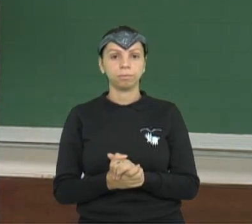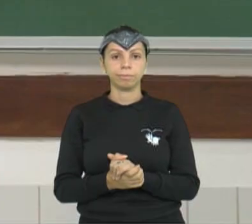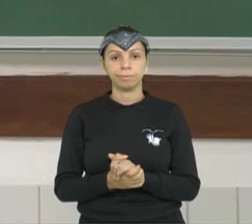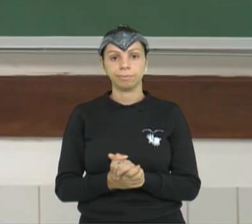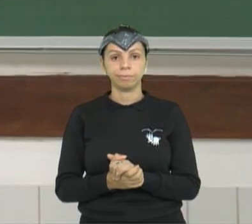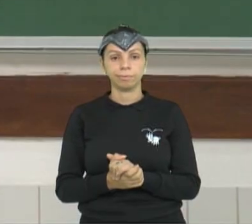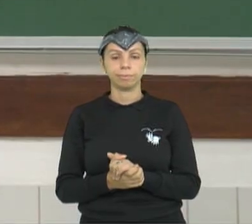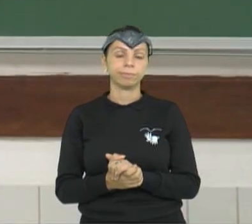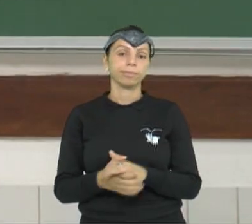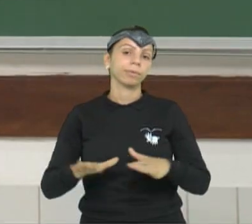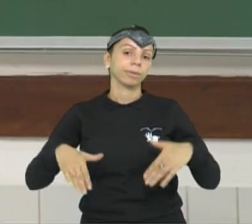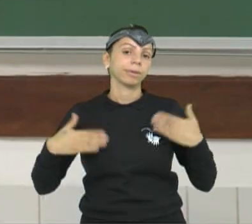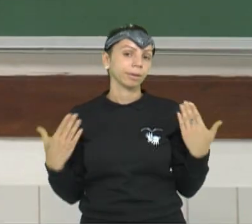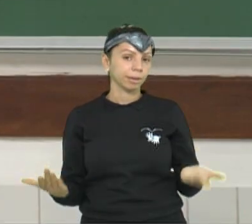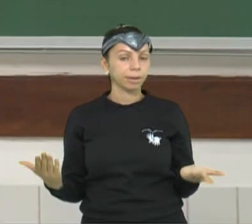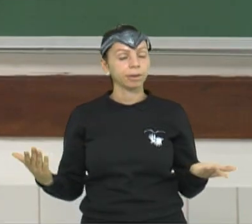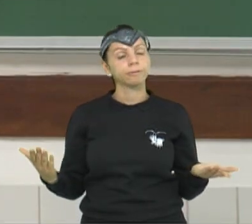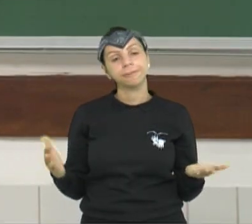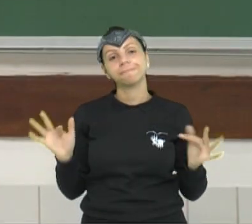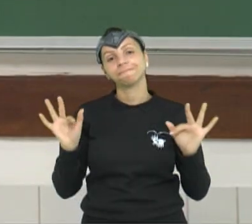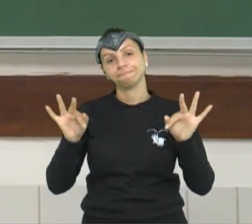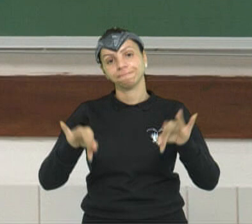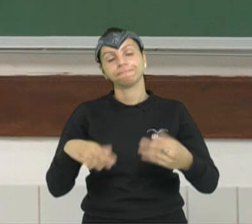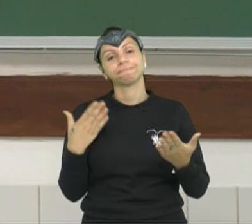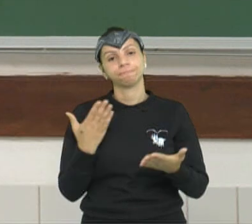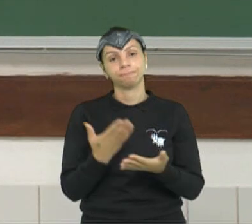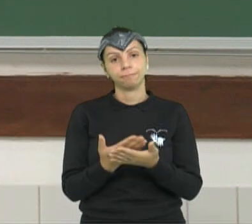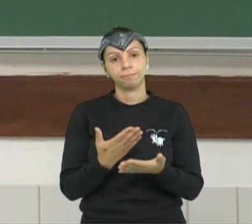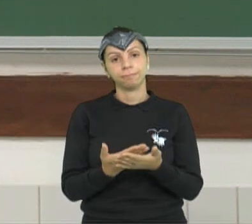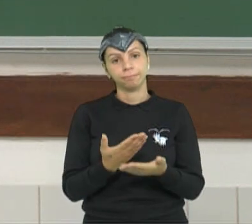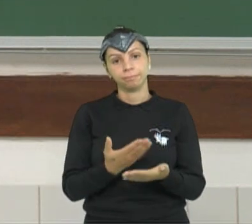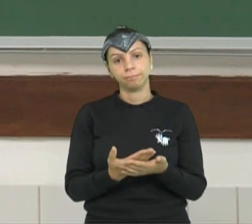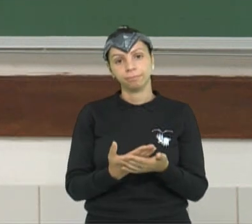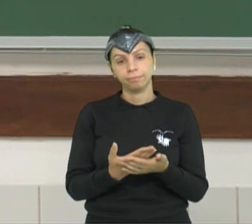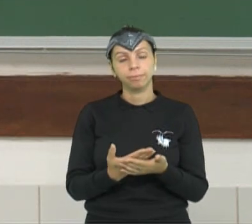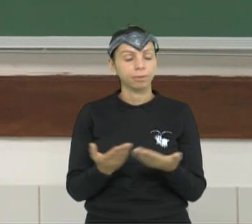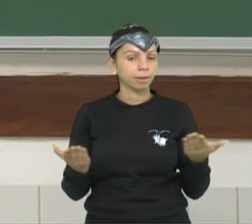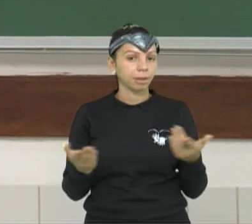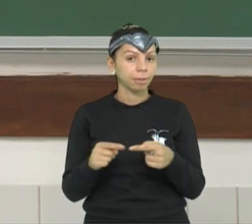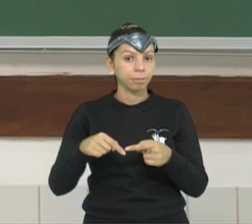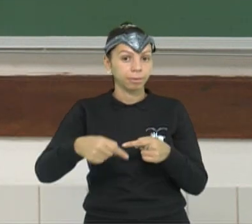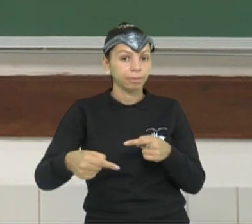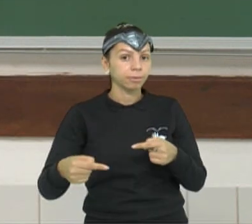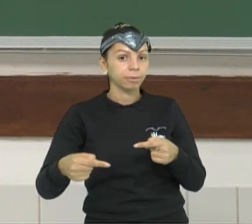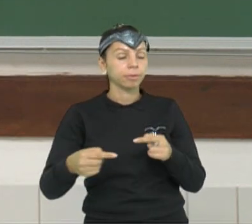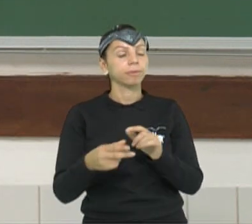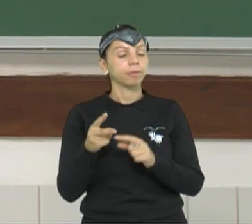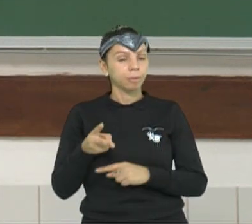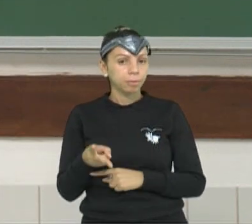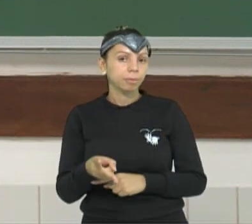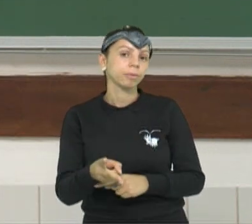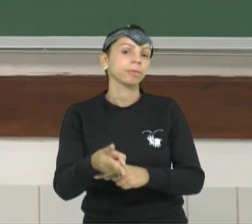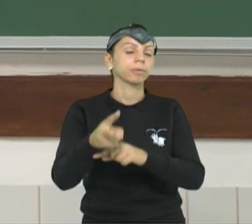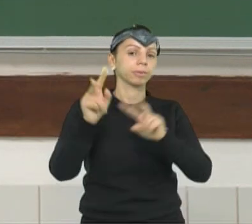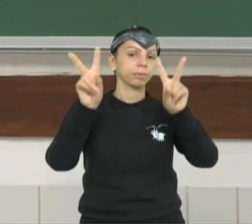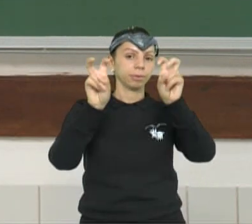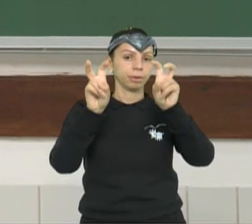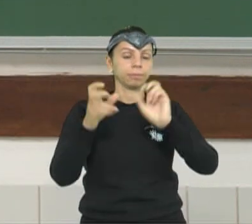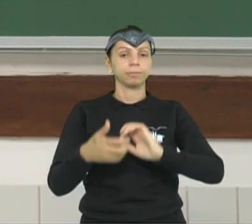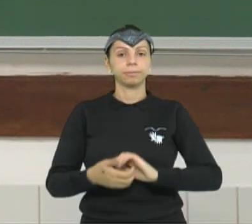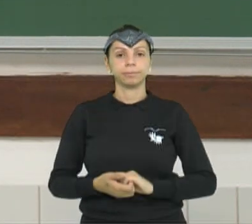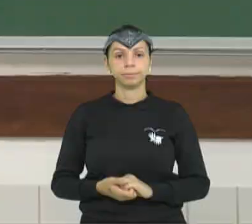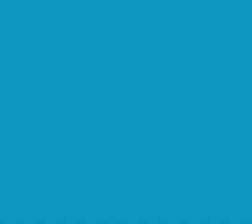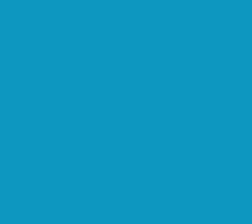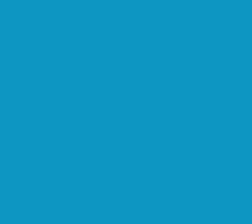Bom, pessoal, vamos ficando por aqui. Nossa aula chega ao fim e daqui a pouco nós vamos continuar com esse assunto.